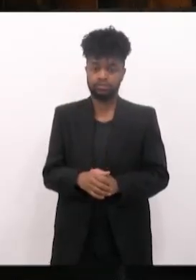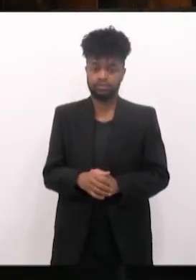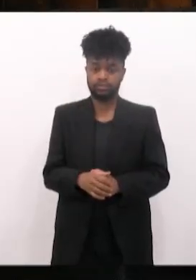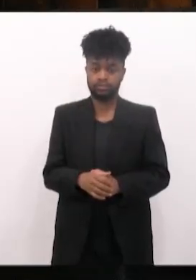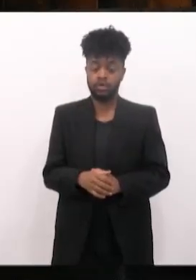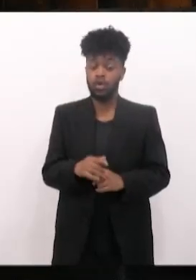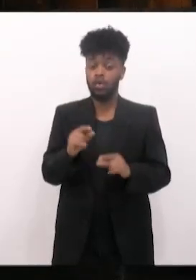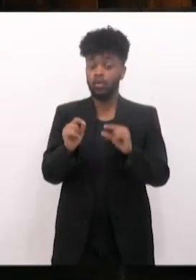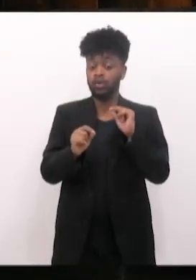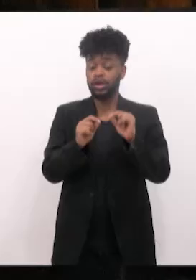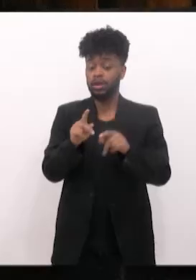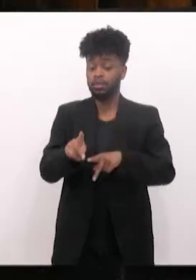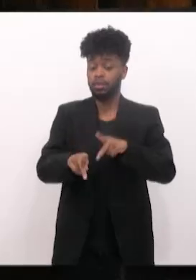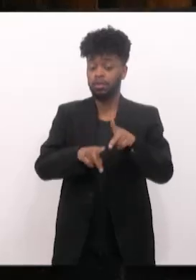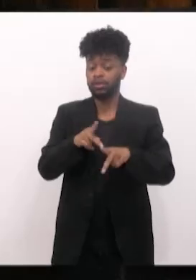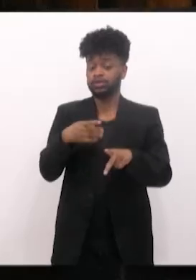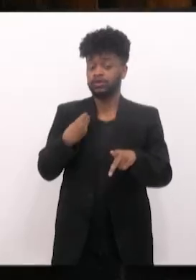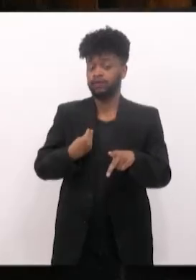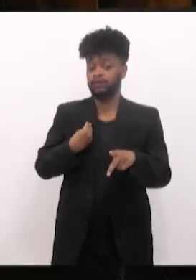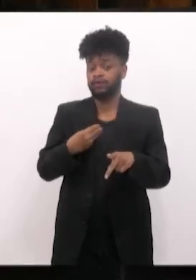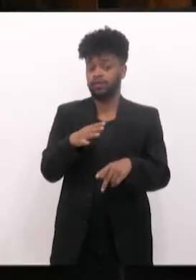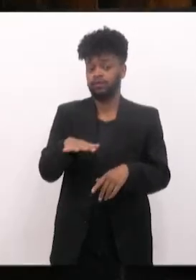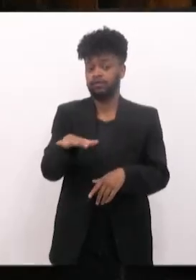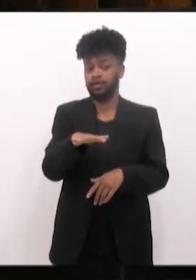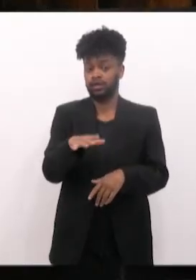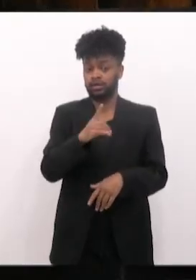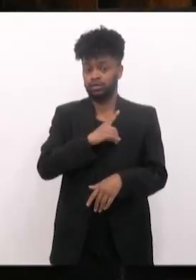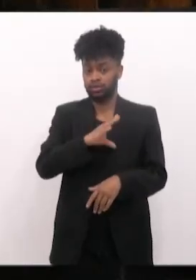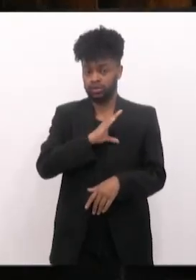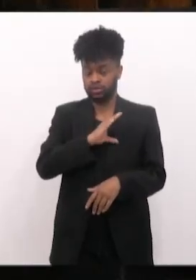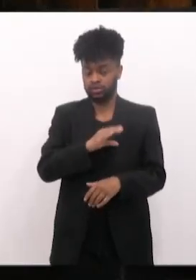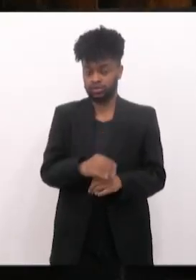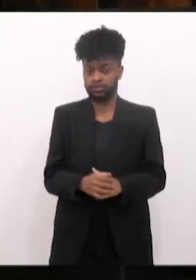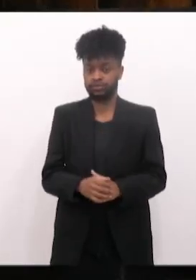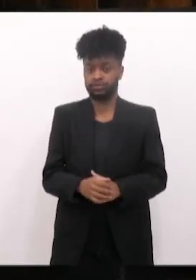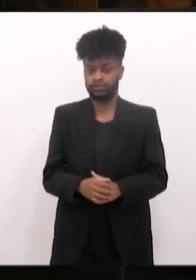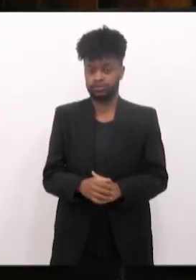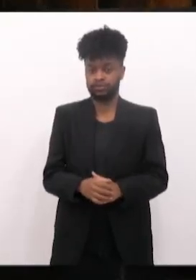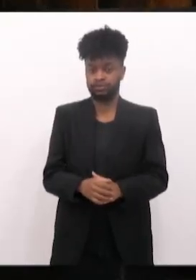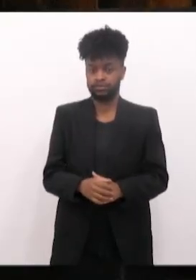a população passa de Duque de Caxias